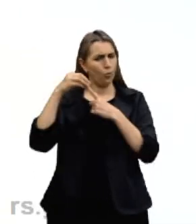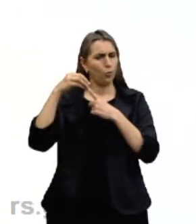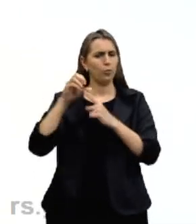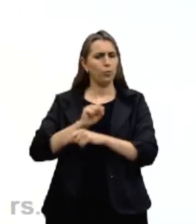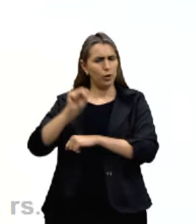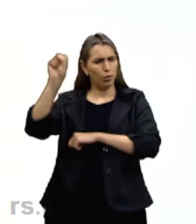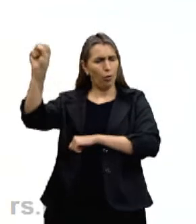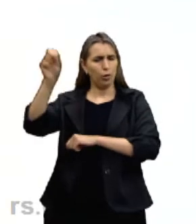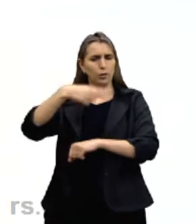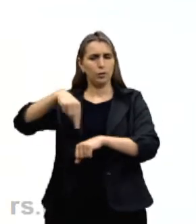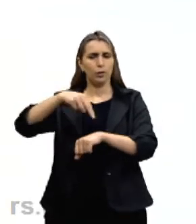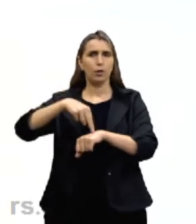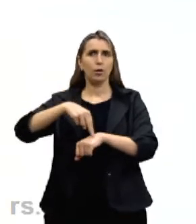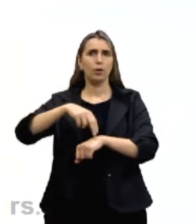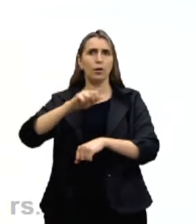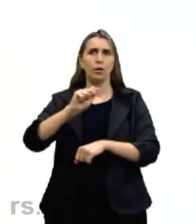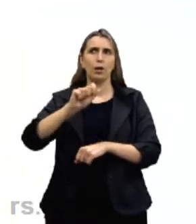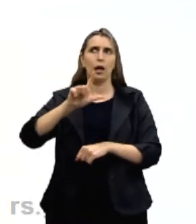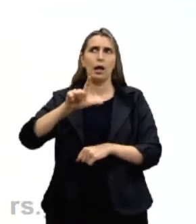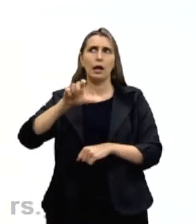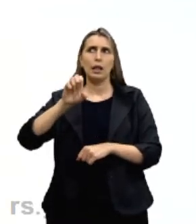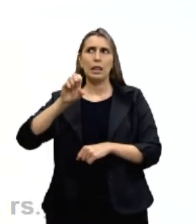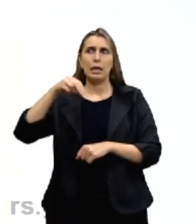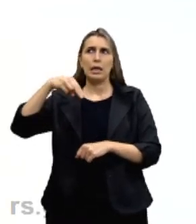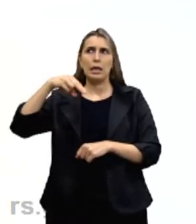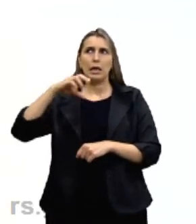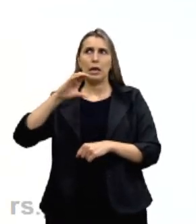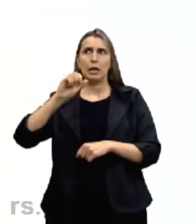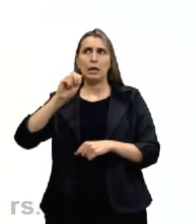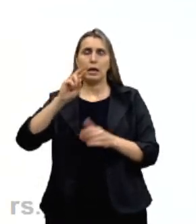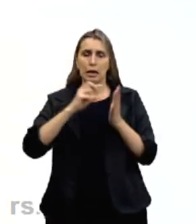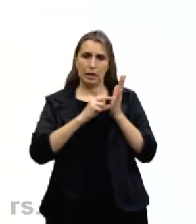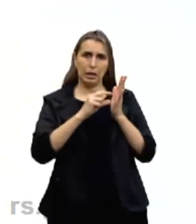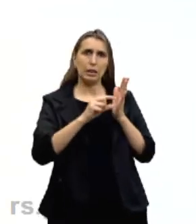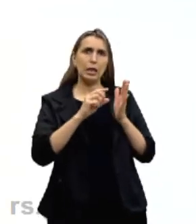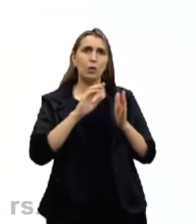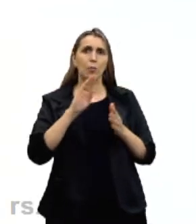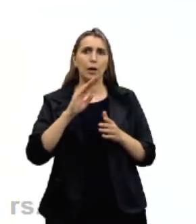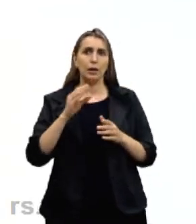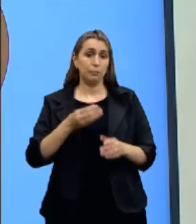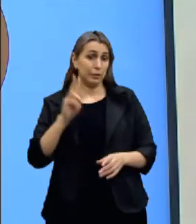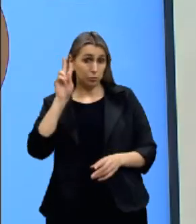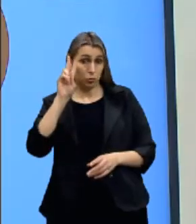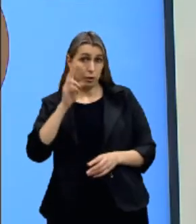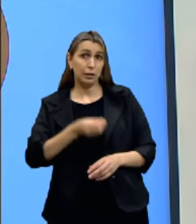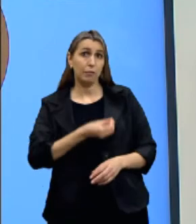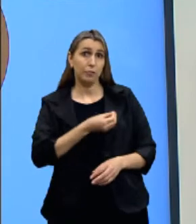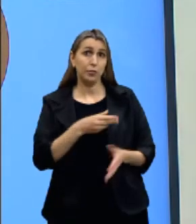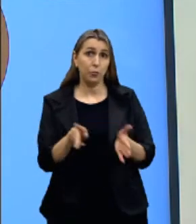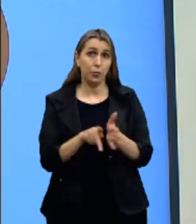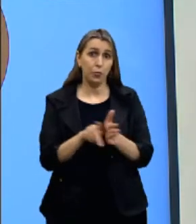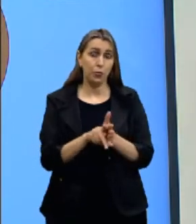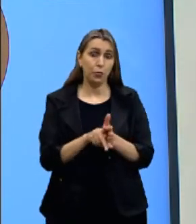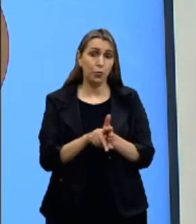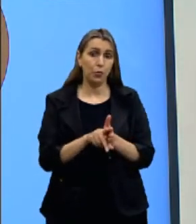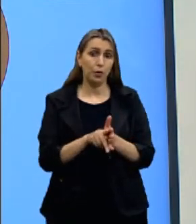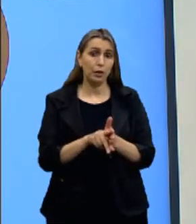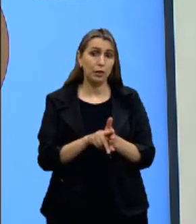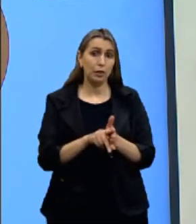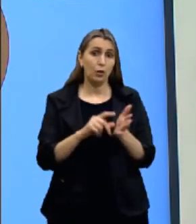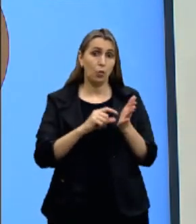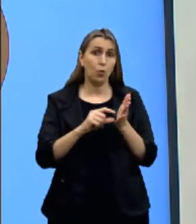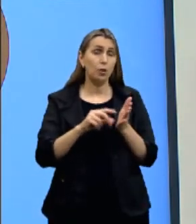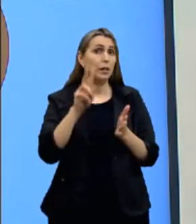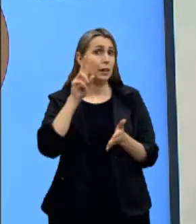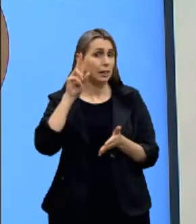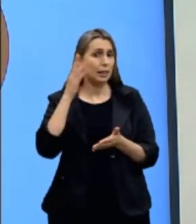o pai da Nação o Alencar inclusive ele tem uma biografia né que é agora não consigo lembrar do autor Mas